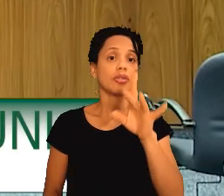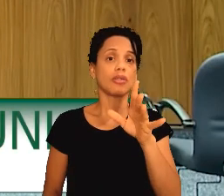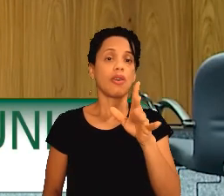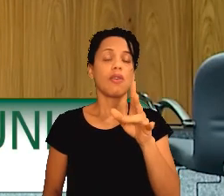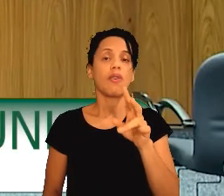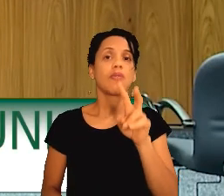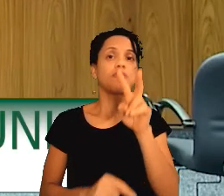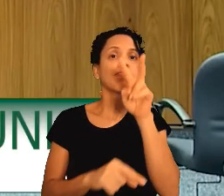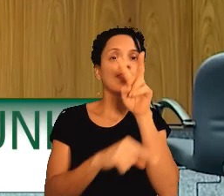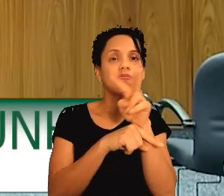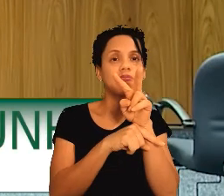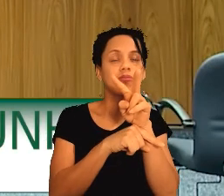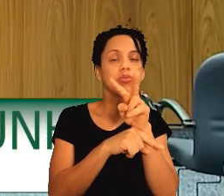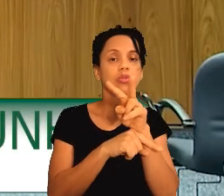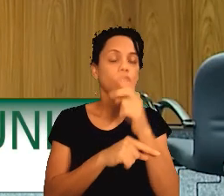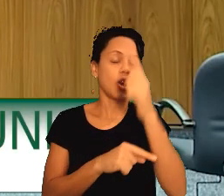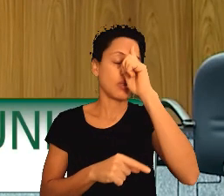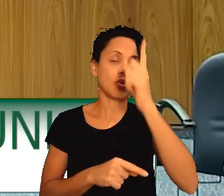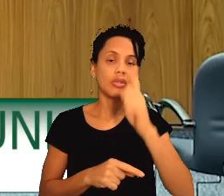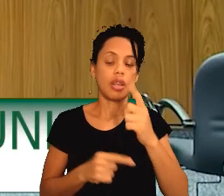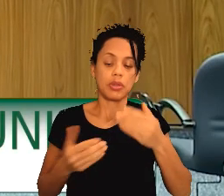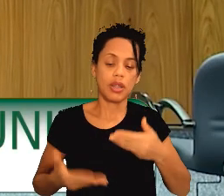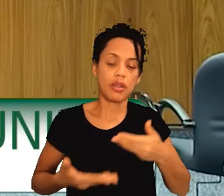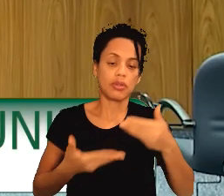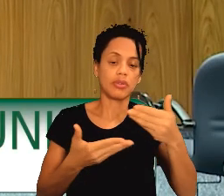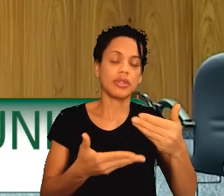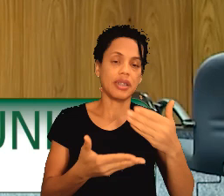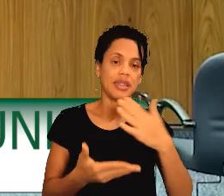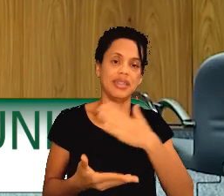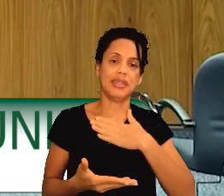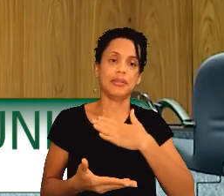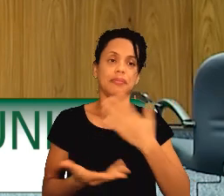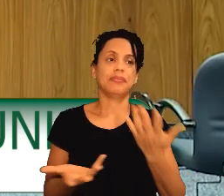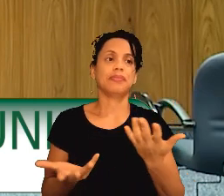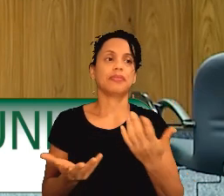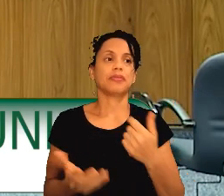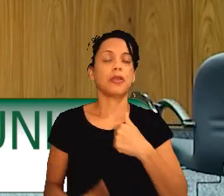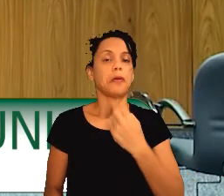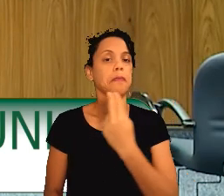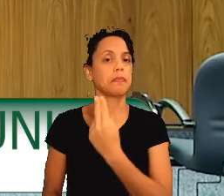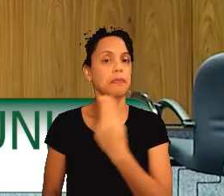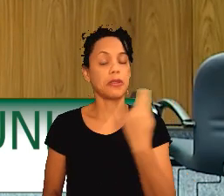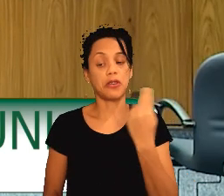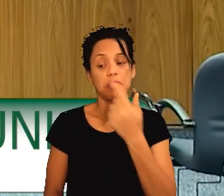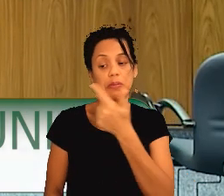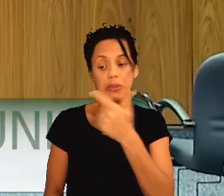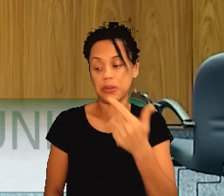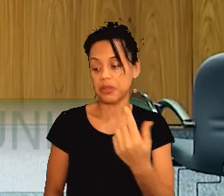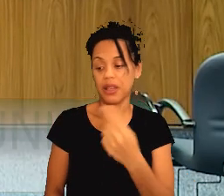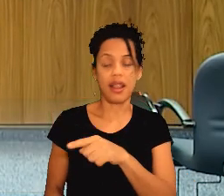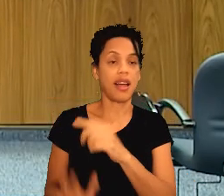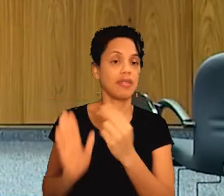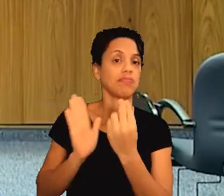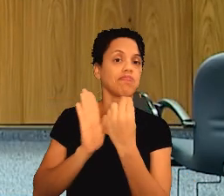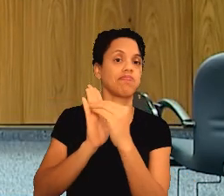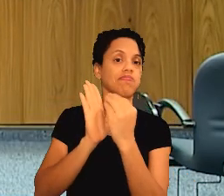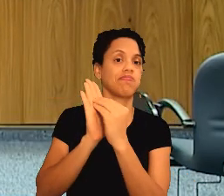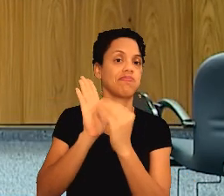o finalzinho, não pude vir mais cedo, não sabia que estava sendo convidada a vir, aliás, meu nome não está lá